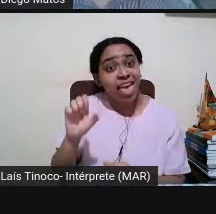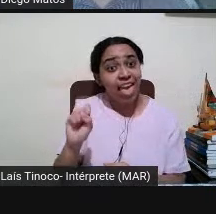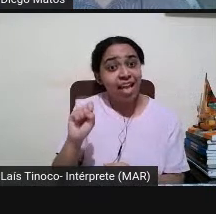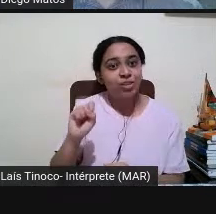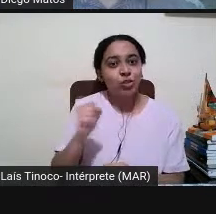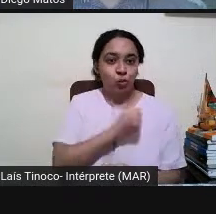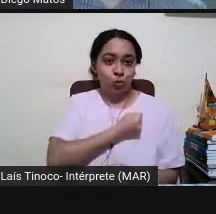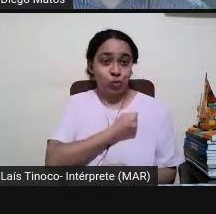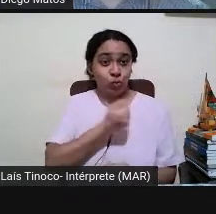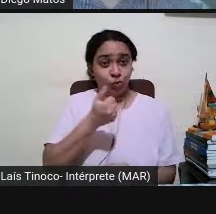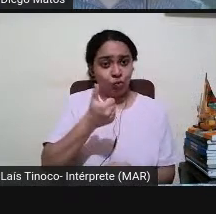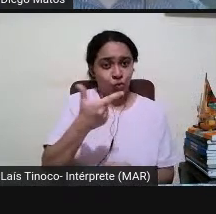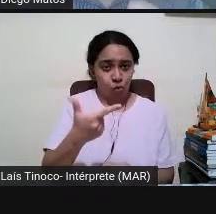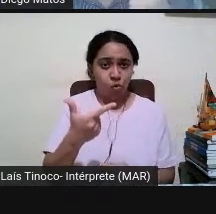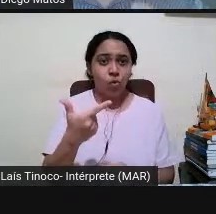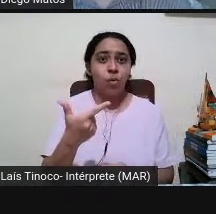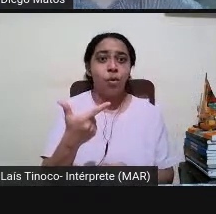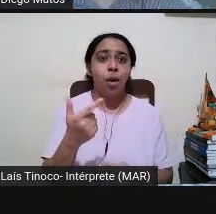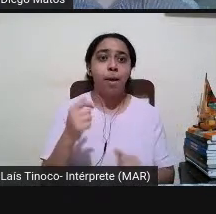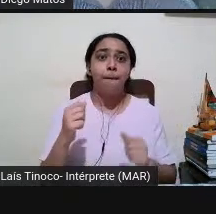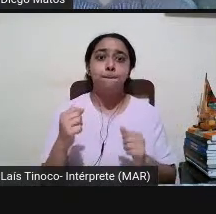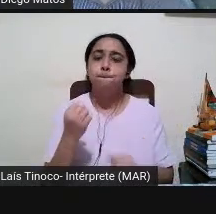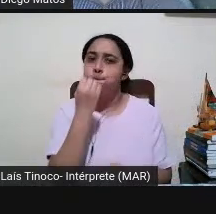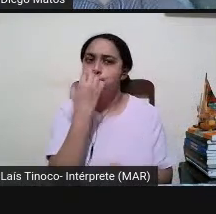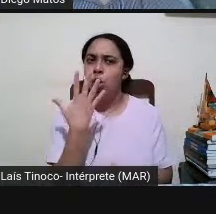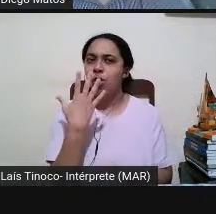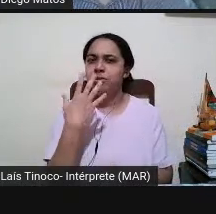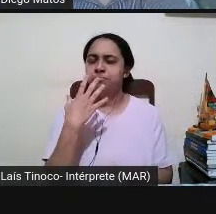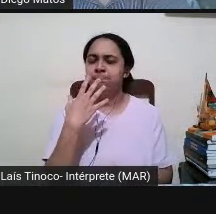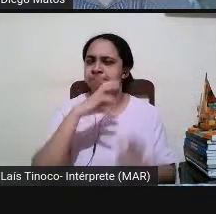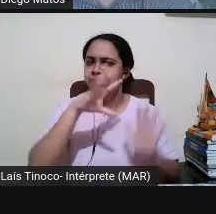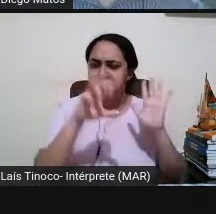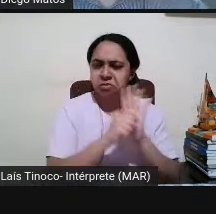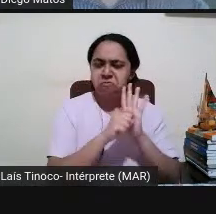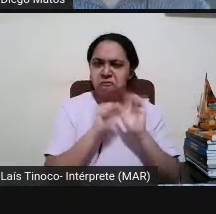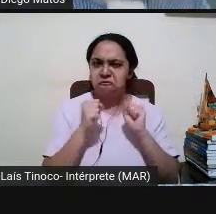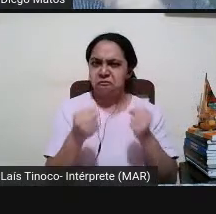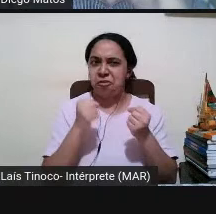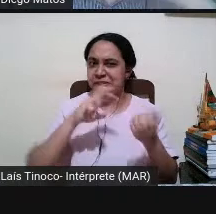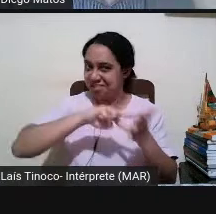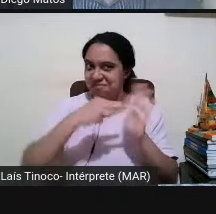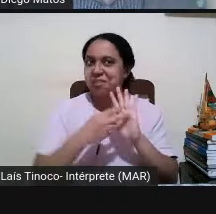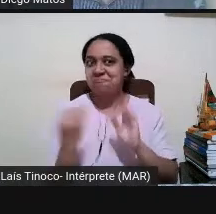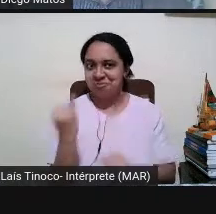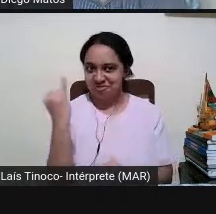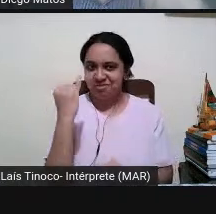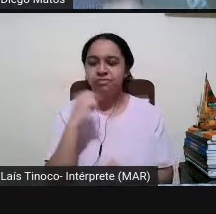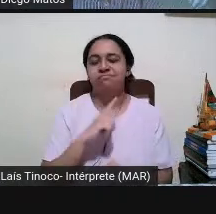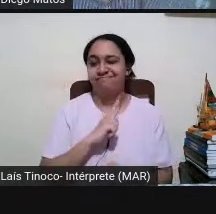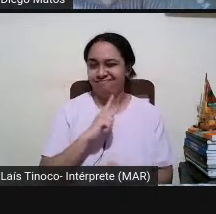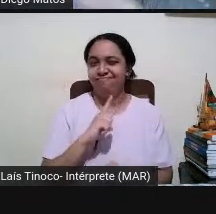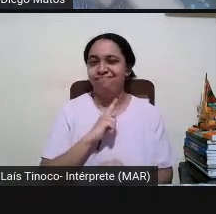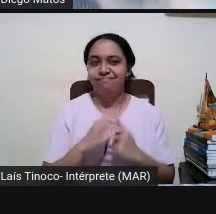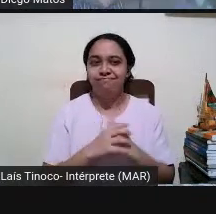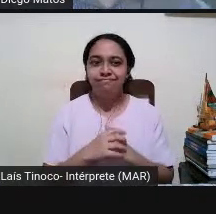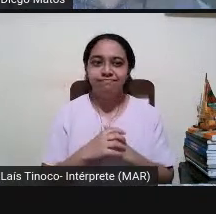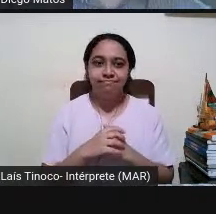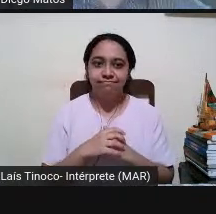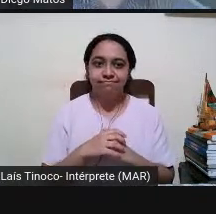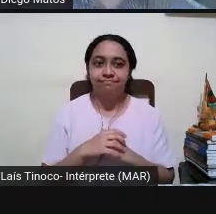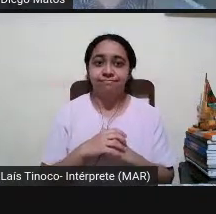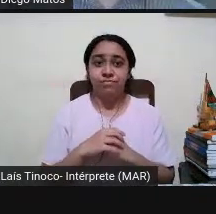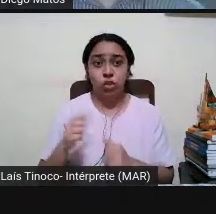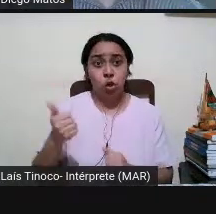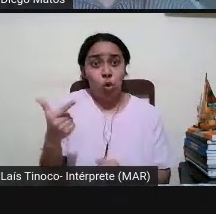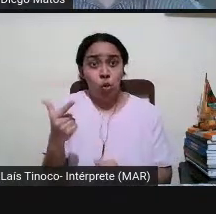12 é bom que tem um simbolismo muito forte é a gente tem aí os as